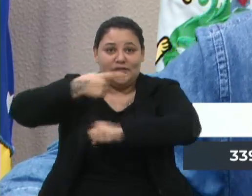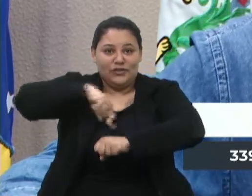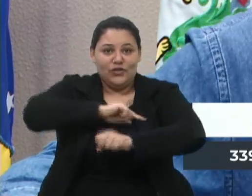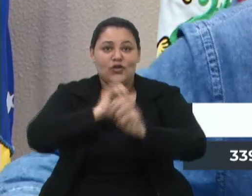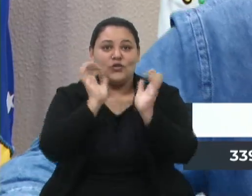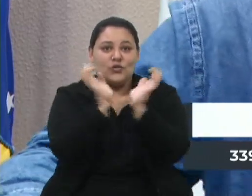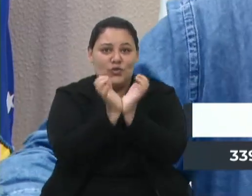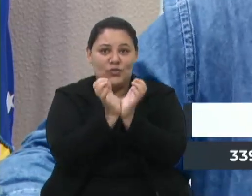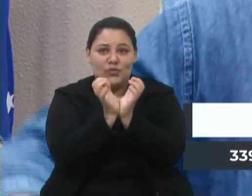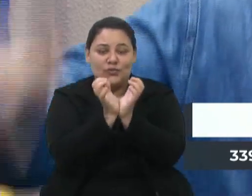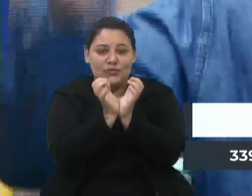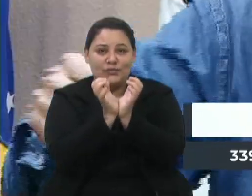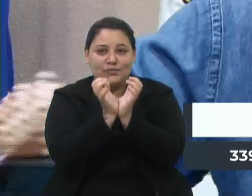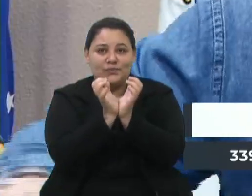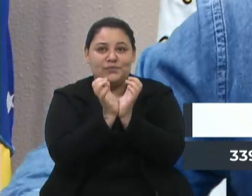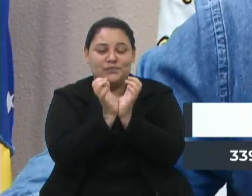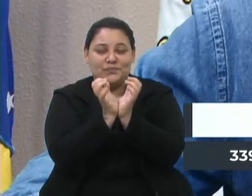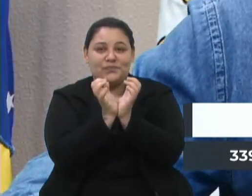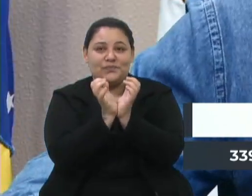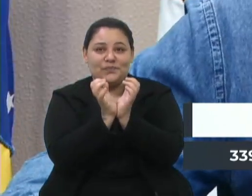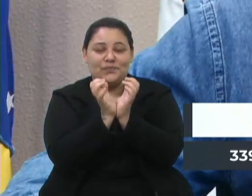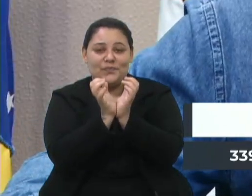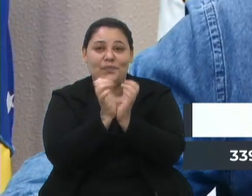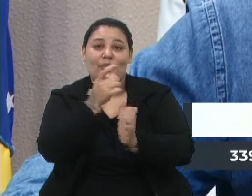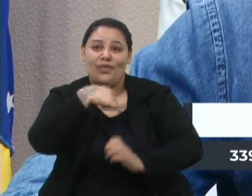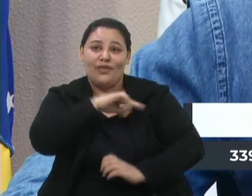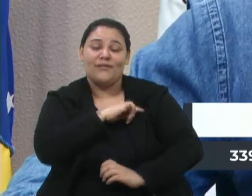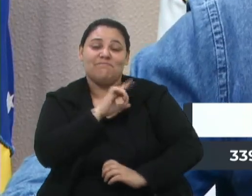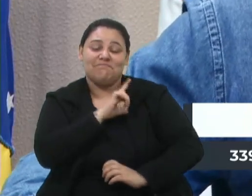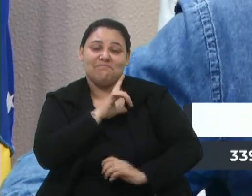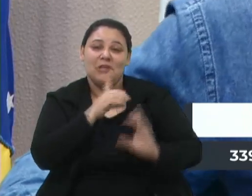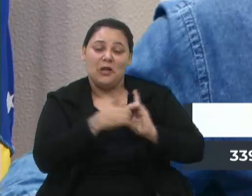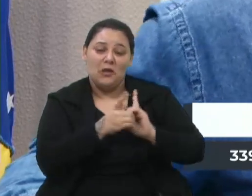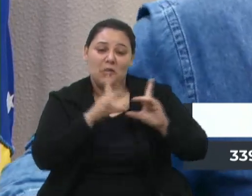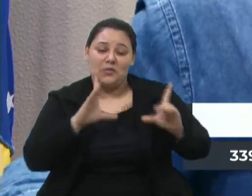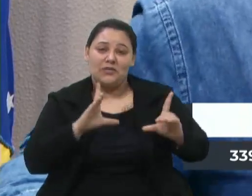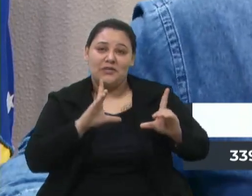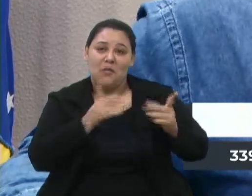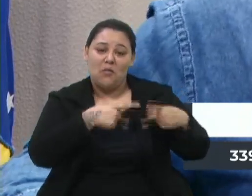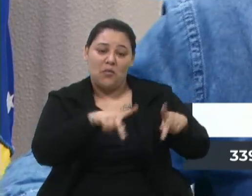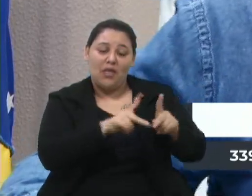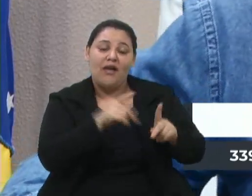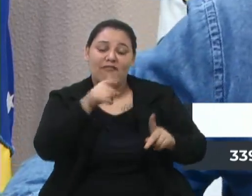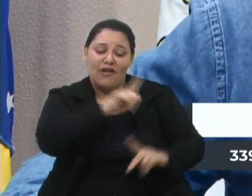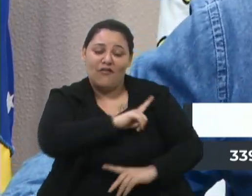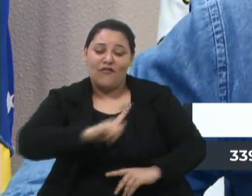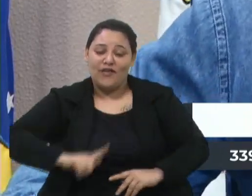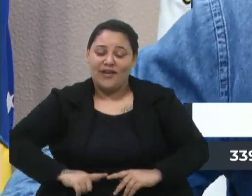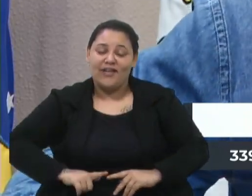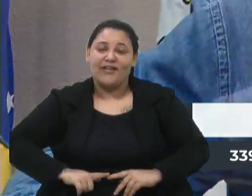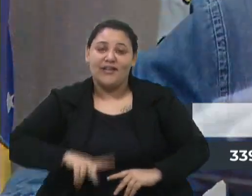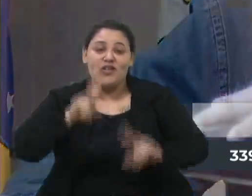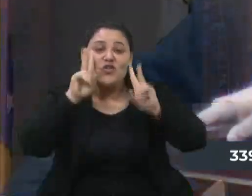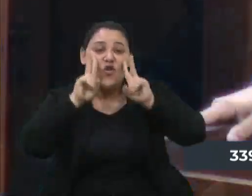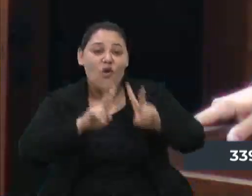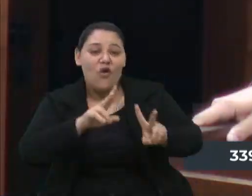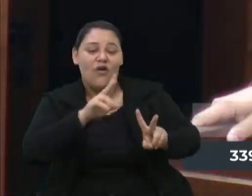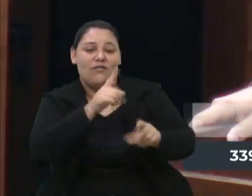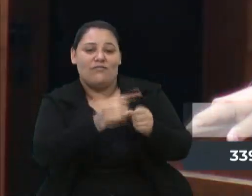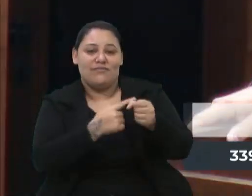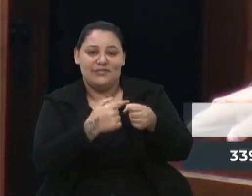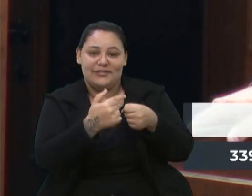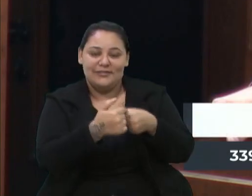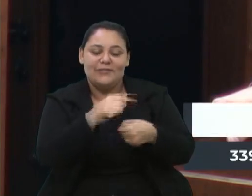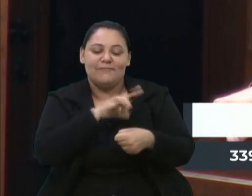democrática e Popular vai governar com um governo federal que olha para cidades e que certamente vai